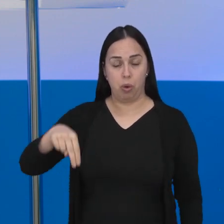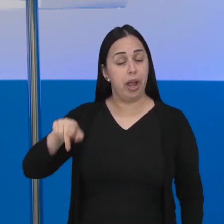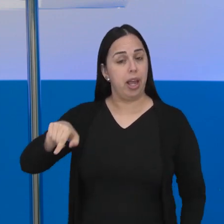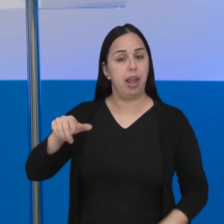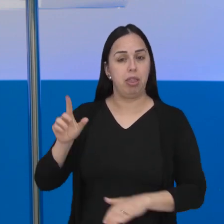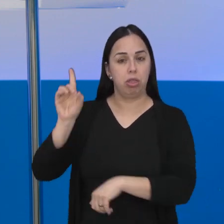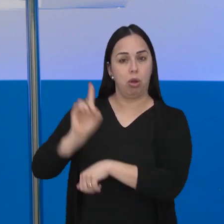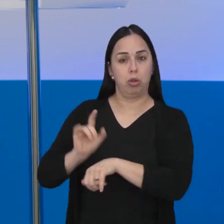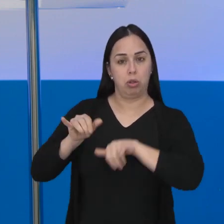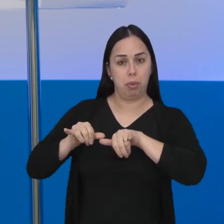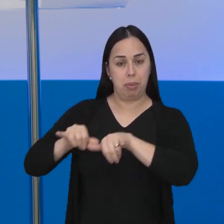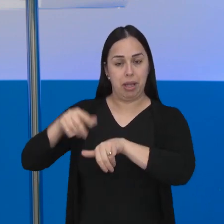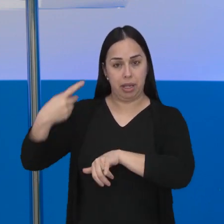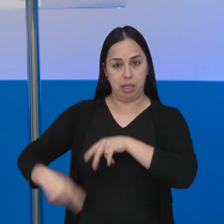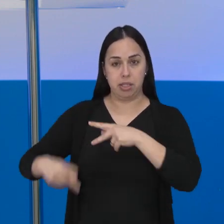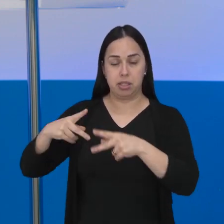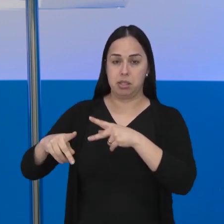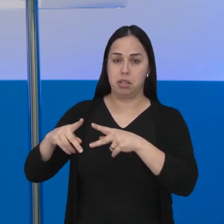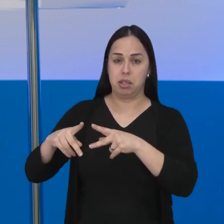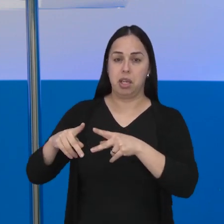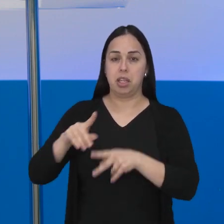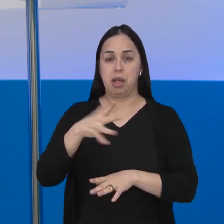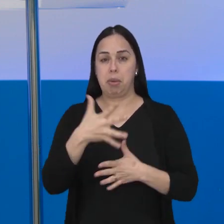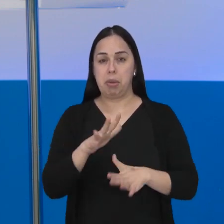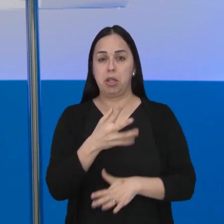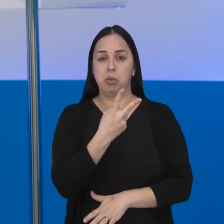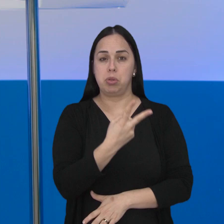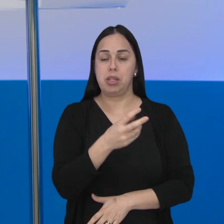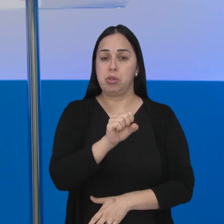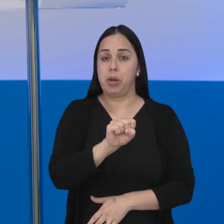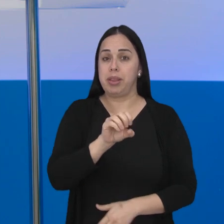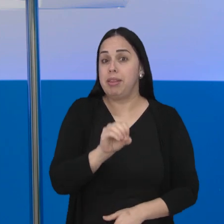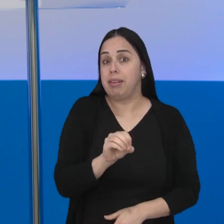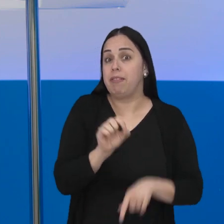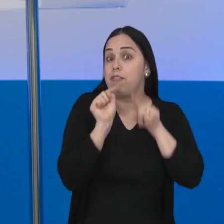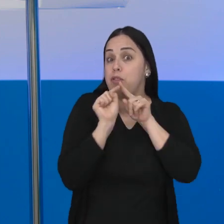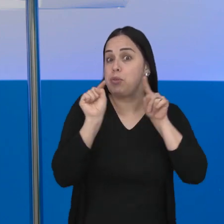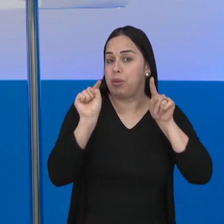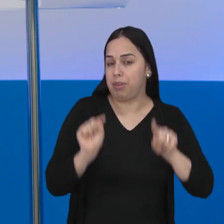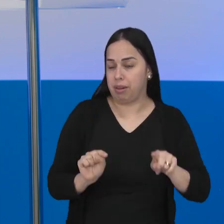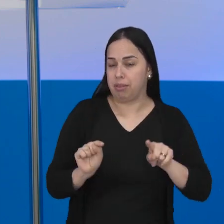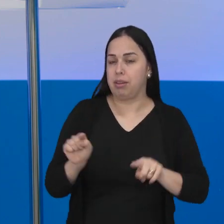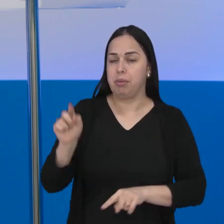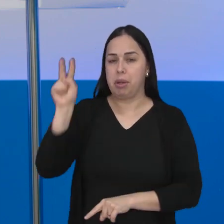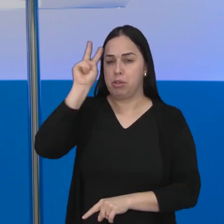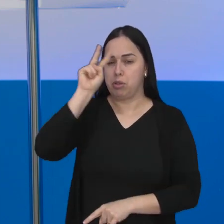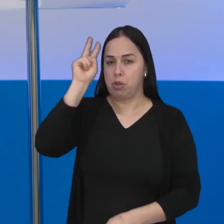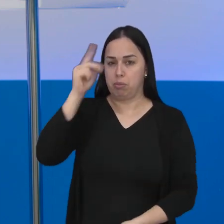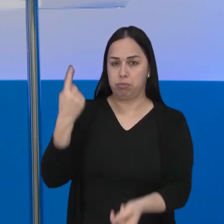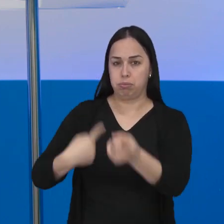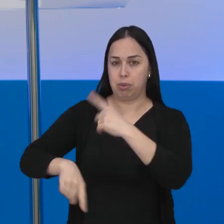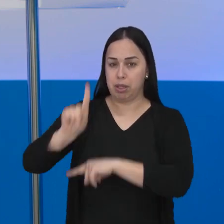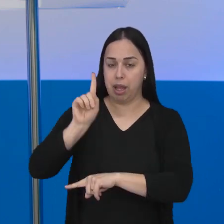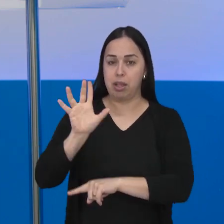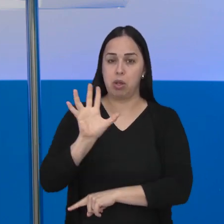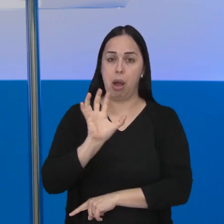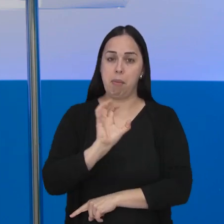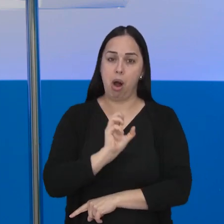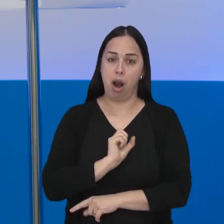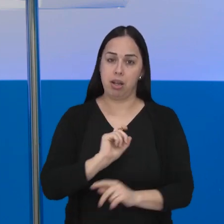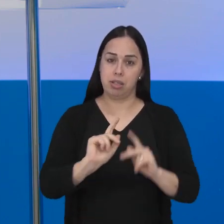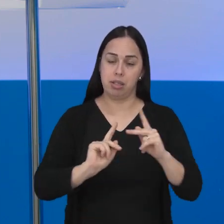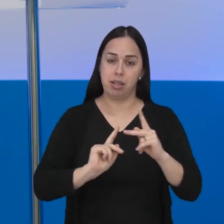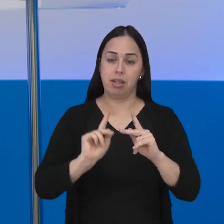rede de supermercados aqui em São José que gera cerca de 280 postos de trabalho. Com uma história de superação e amor